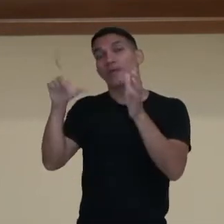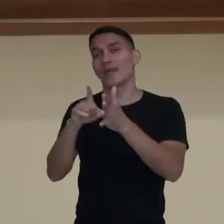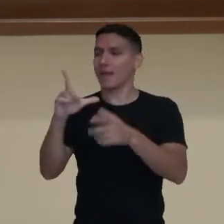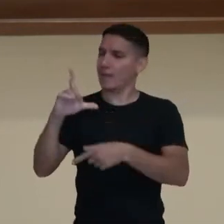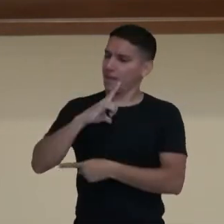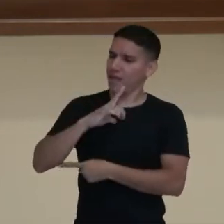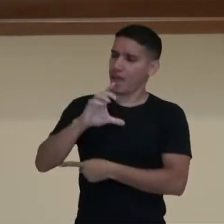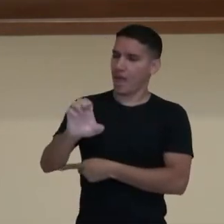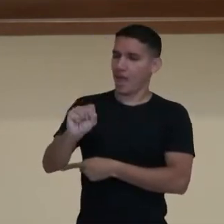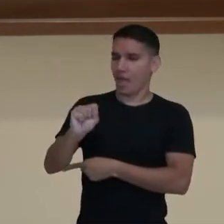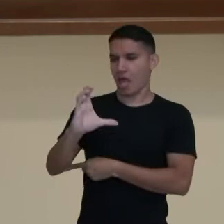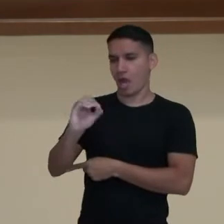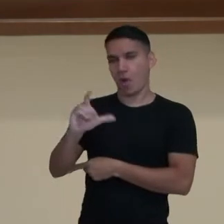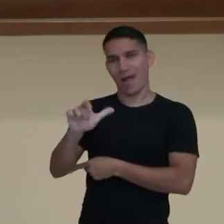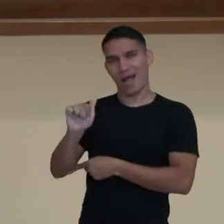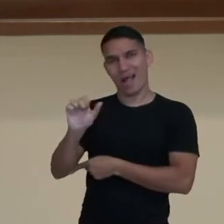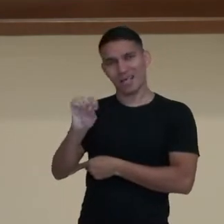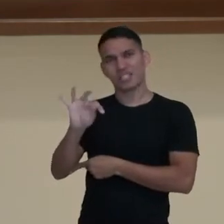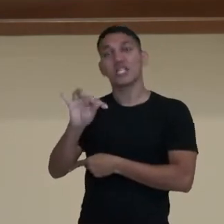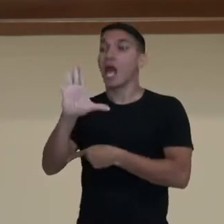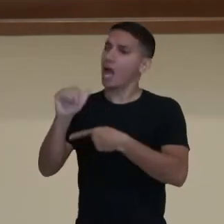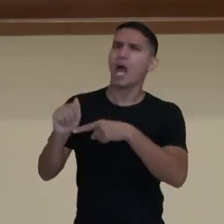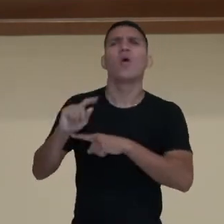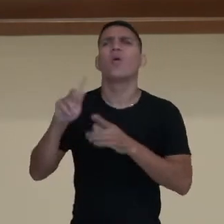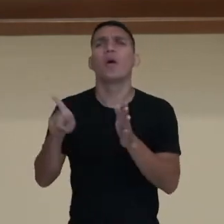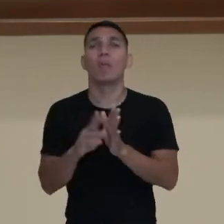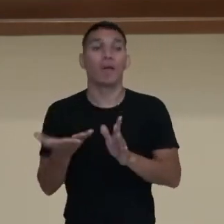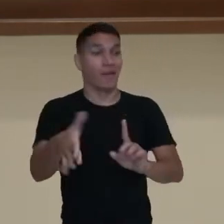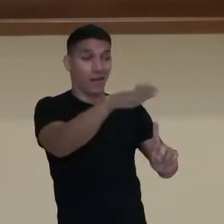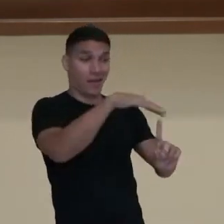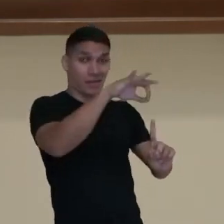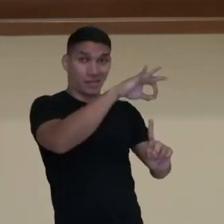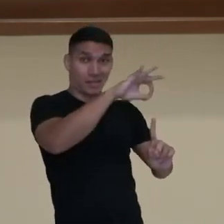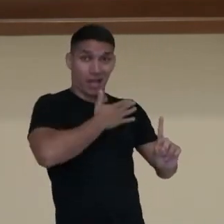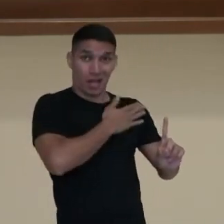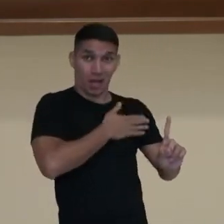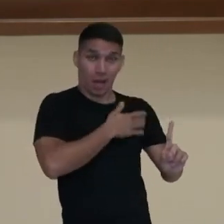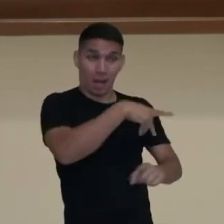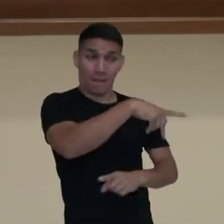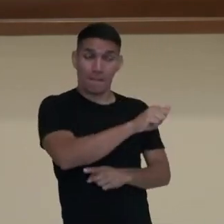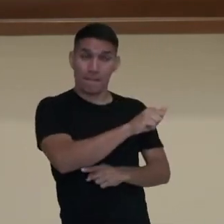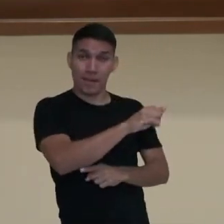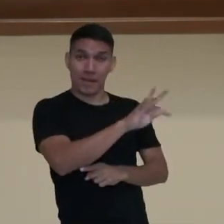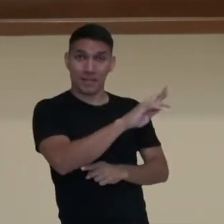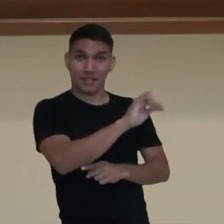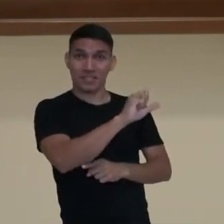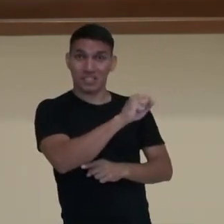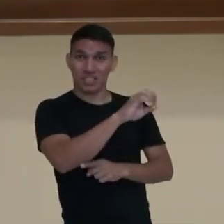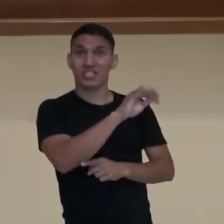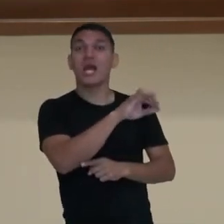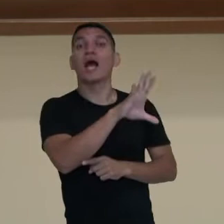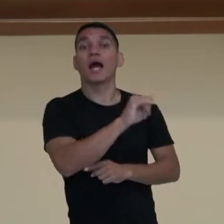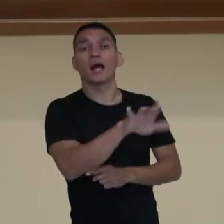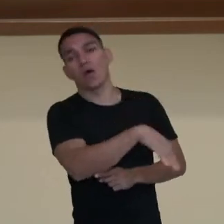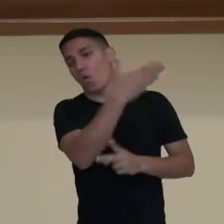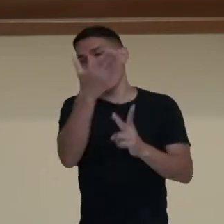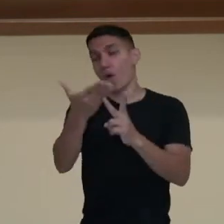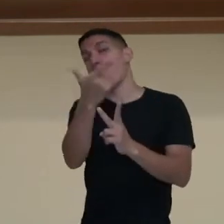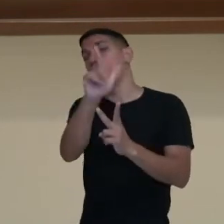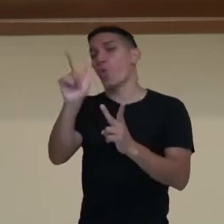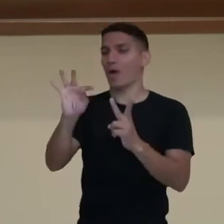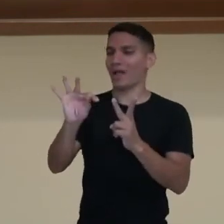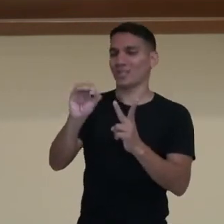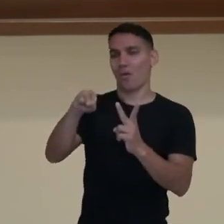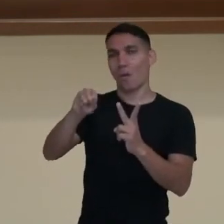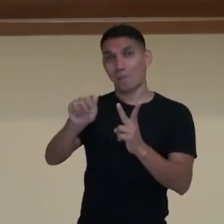escolástica. Então, enquanto no período do Agostinho era patrística, no período do Tomás de Aquino, outro nome que desponta, era